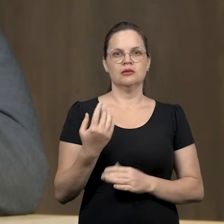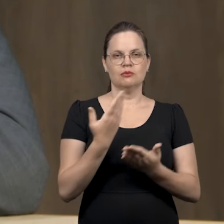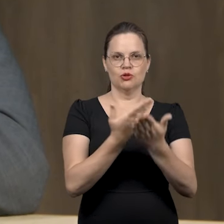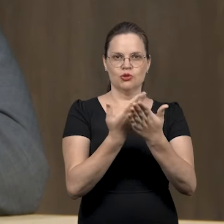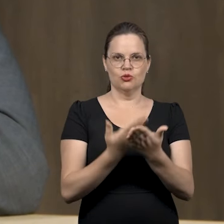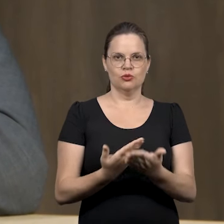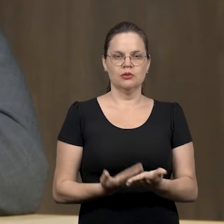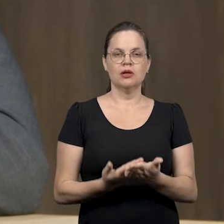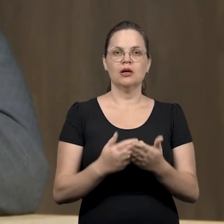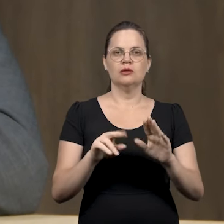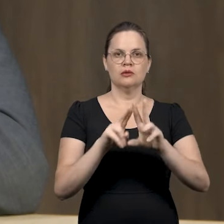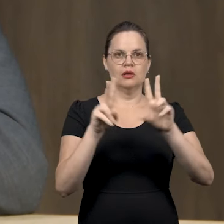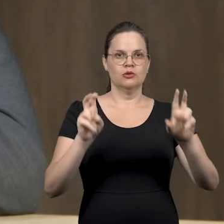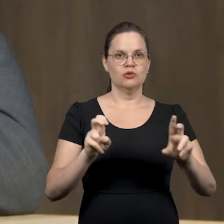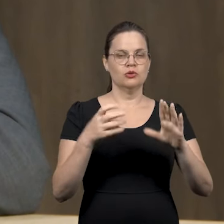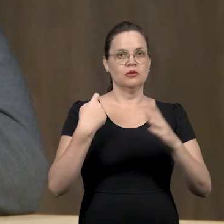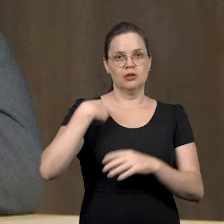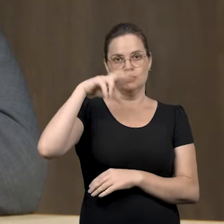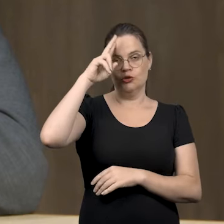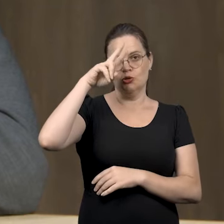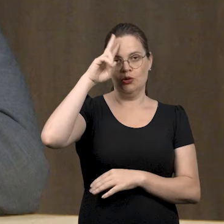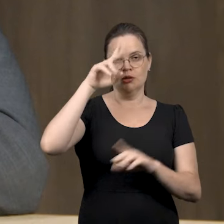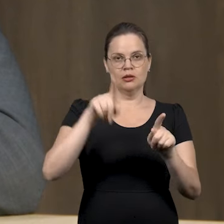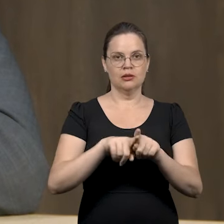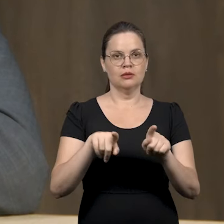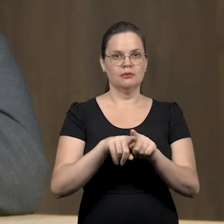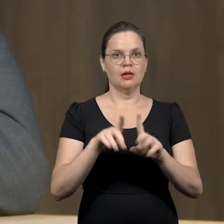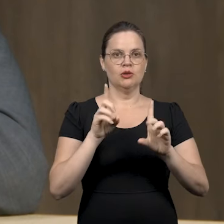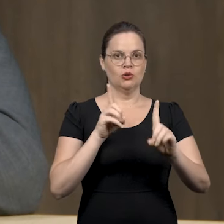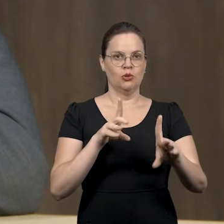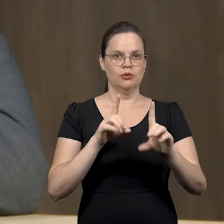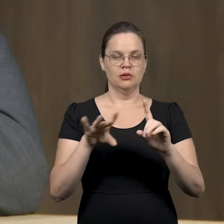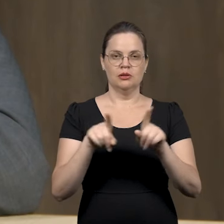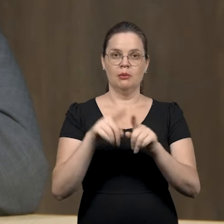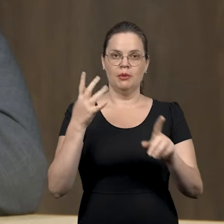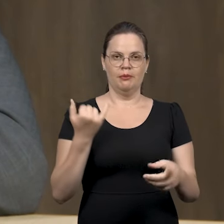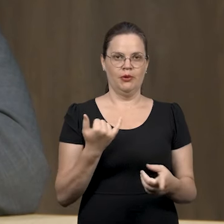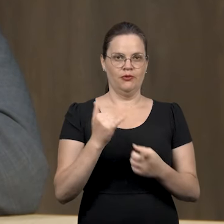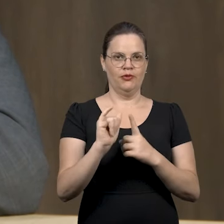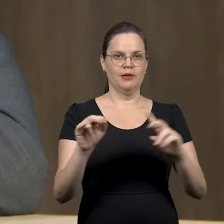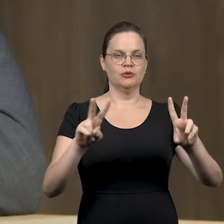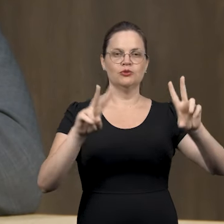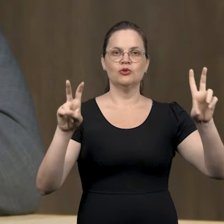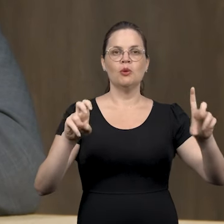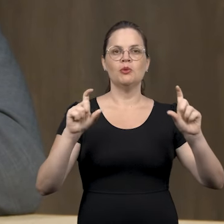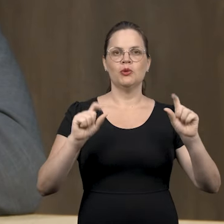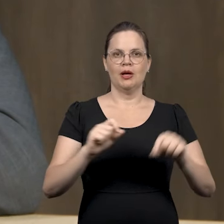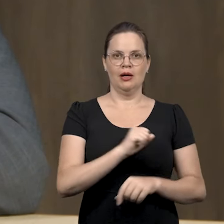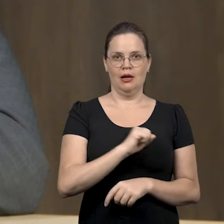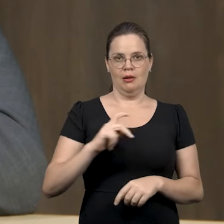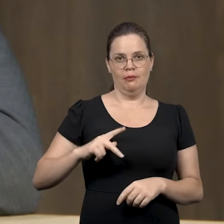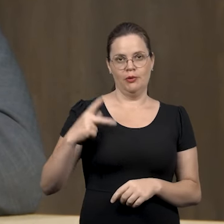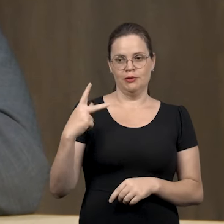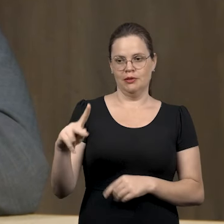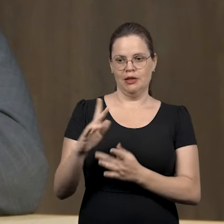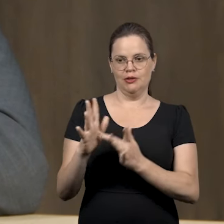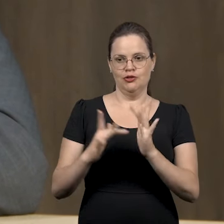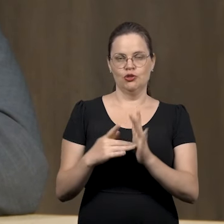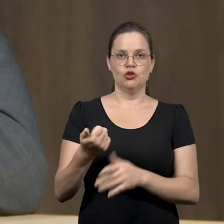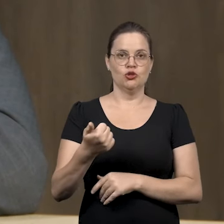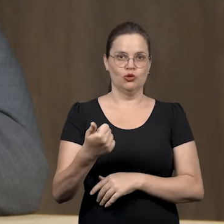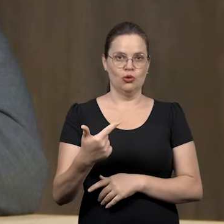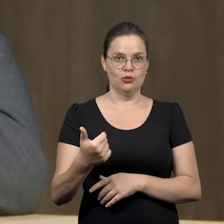série profética, doutrinária, histórica, sobre os 12 apóstolos de Jesus.